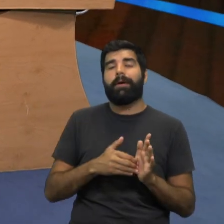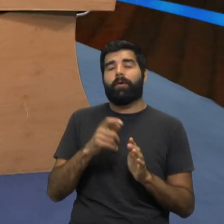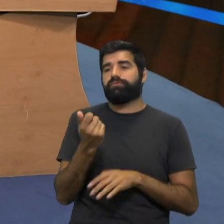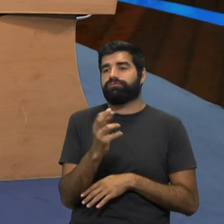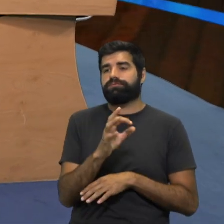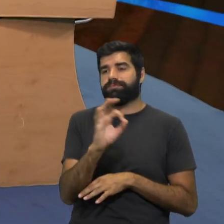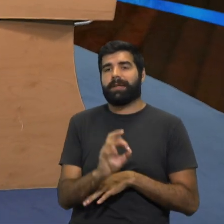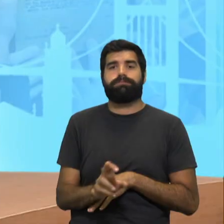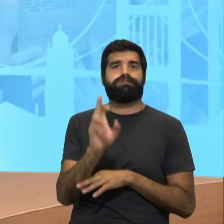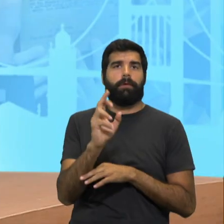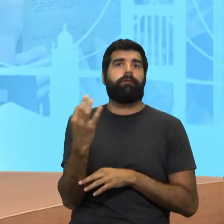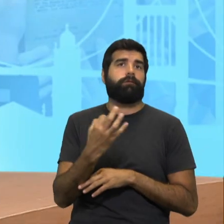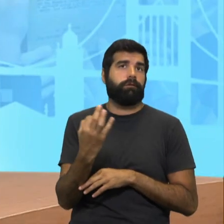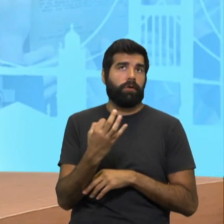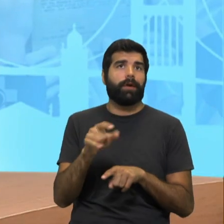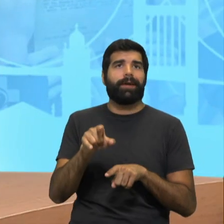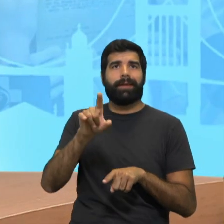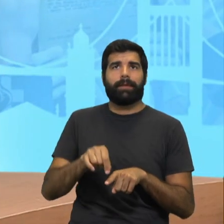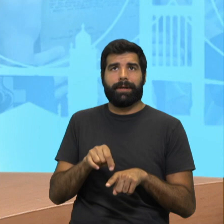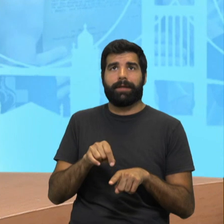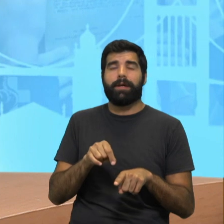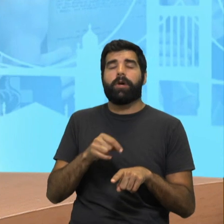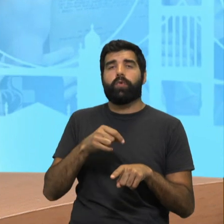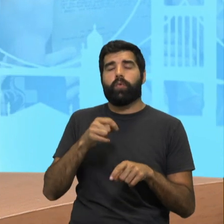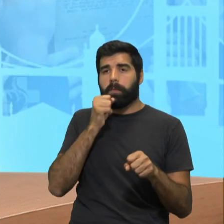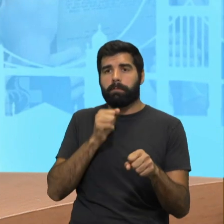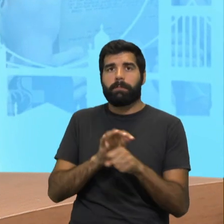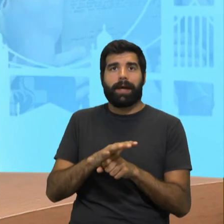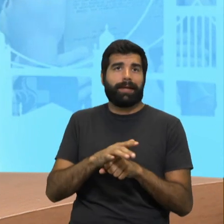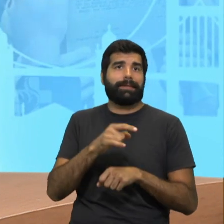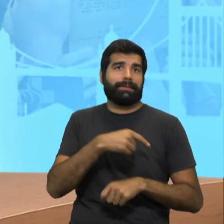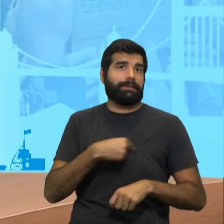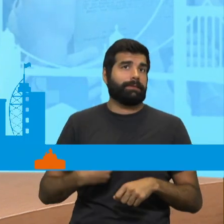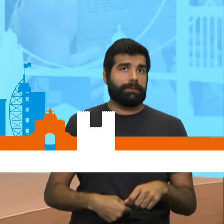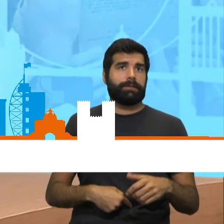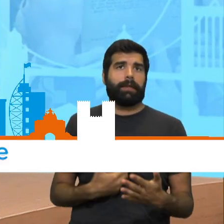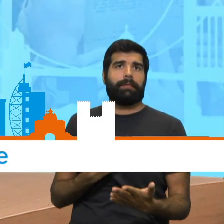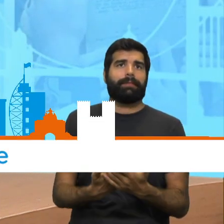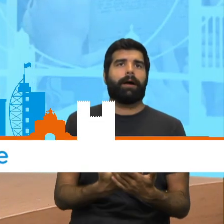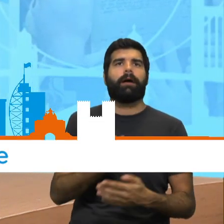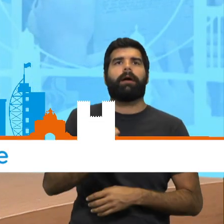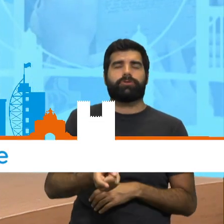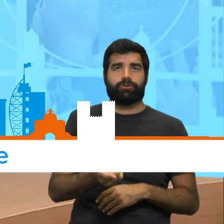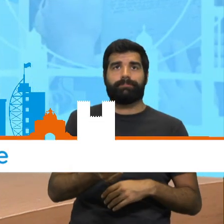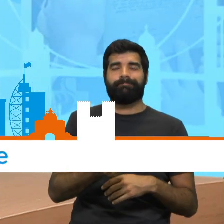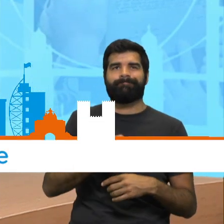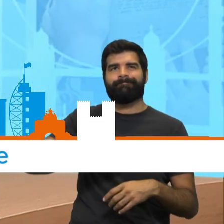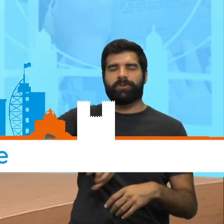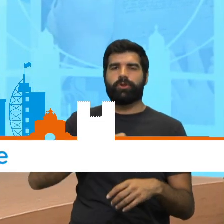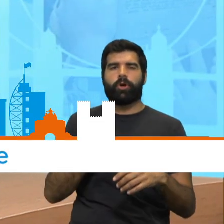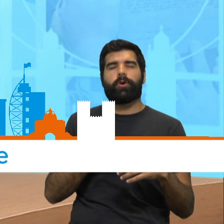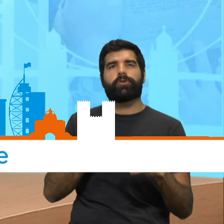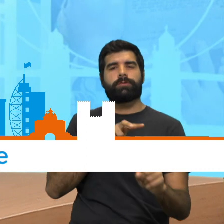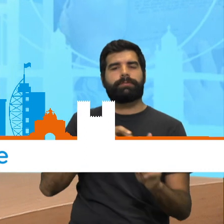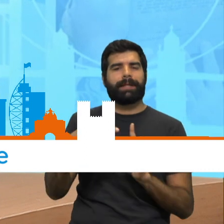inflação, também as tensões que existem no mar da China. Portanto, tudo isto fez com que a nossa percepção e